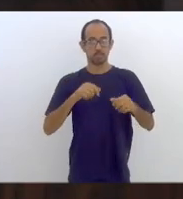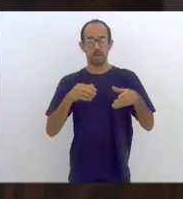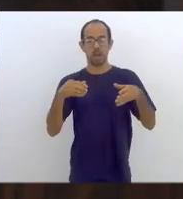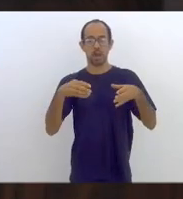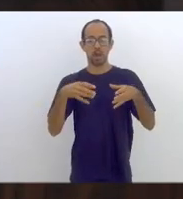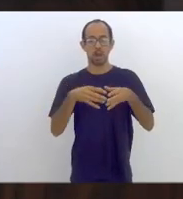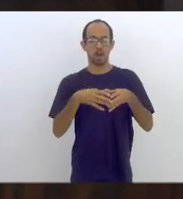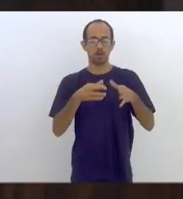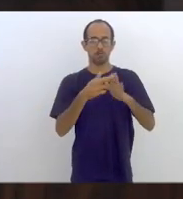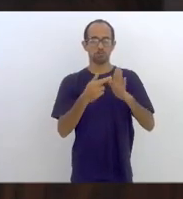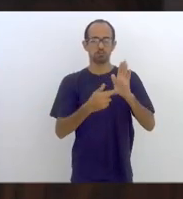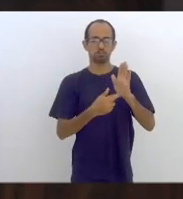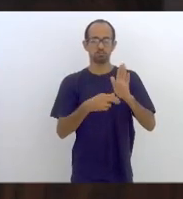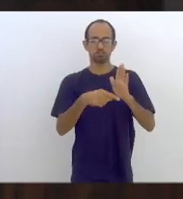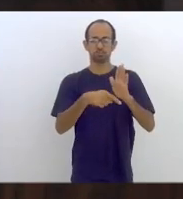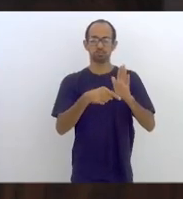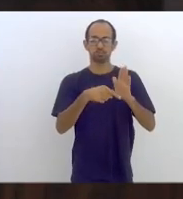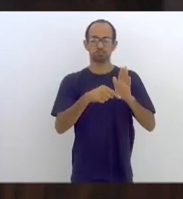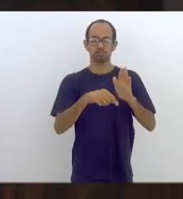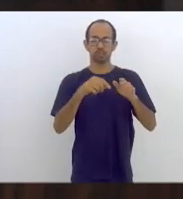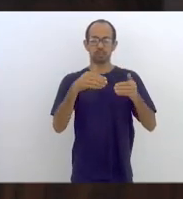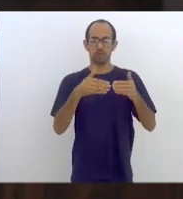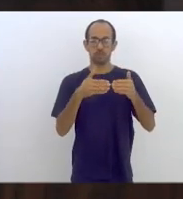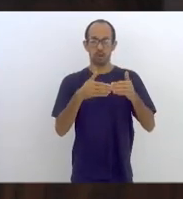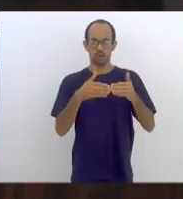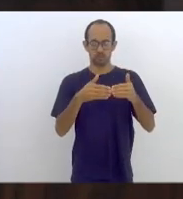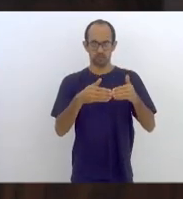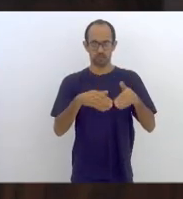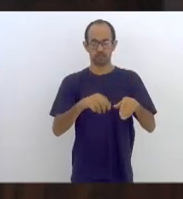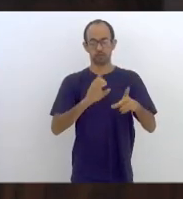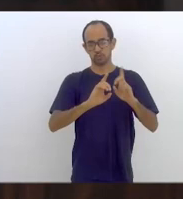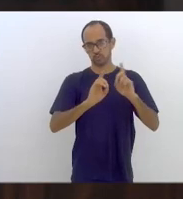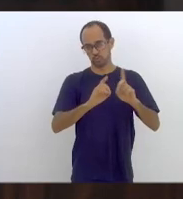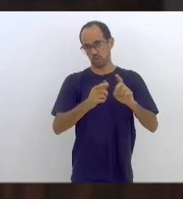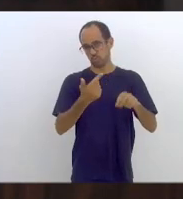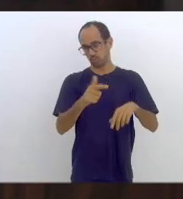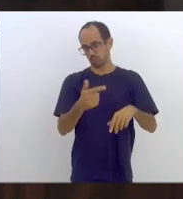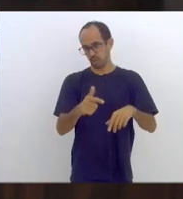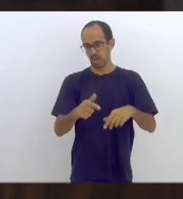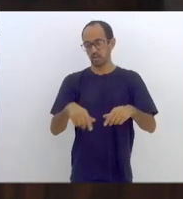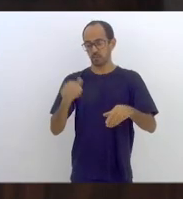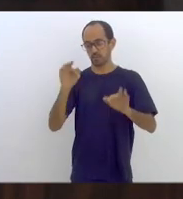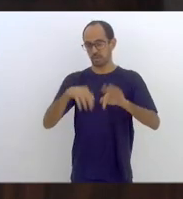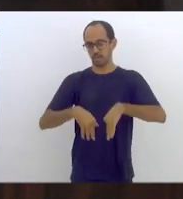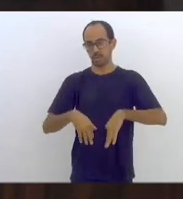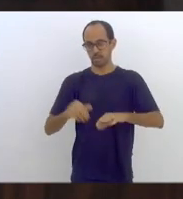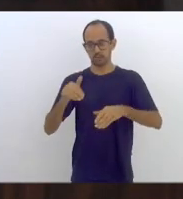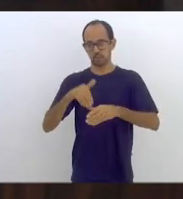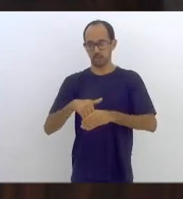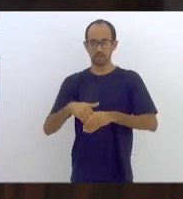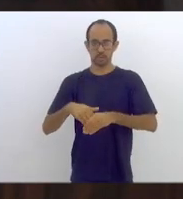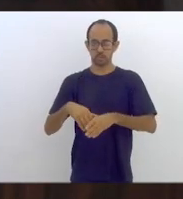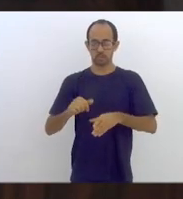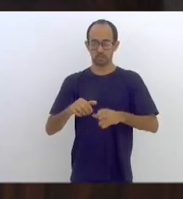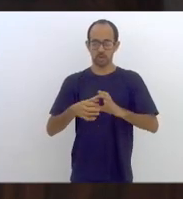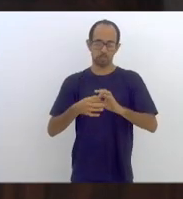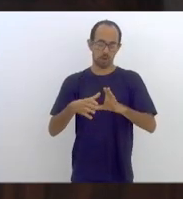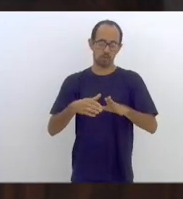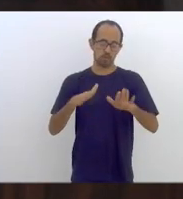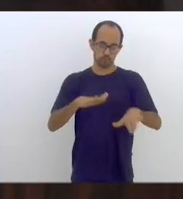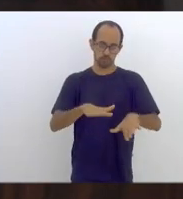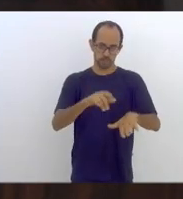favorável relatou Márcio canela em discussão em votação senhores que aprovam permaneça Como estão